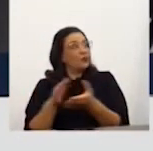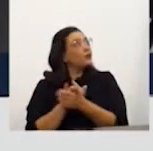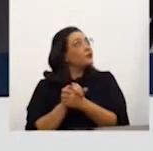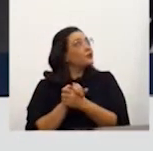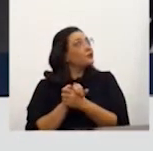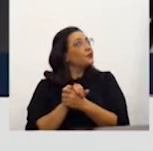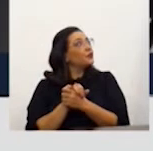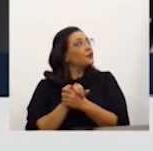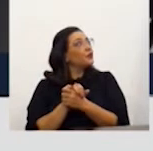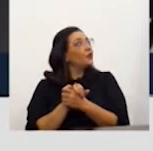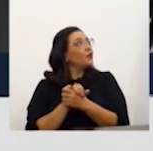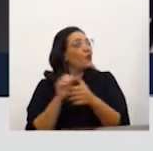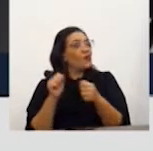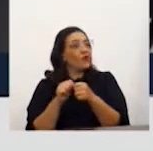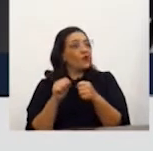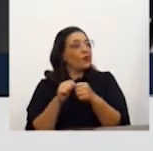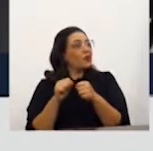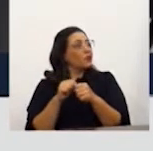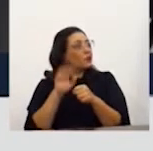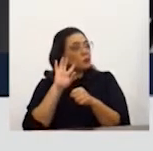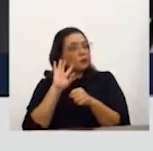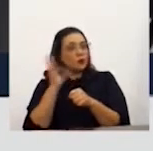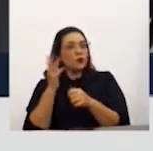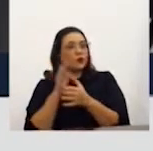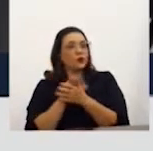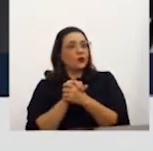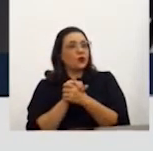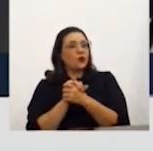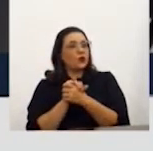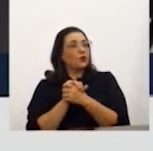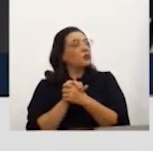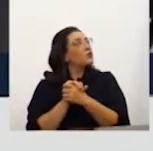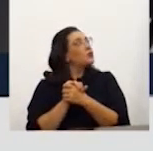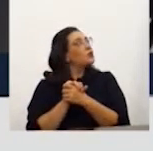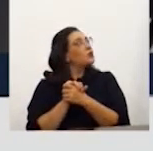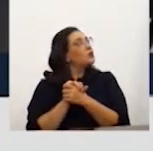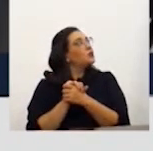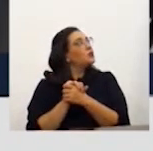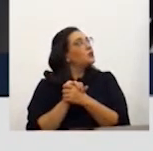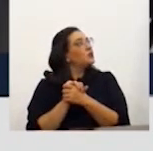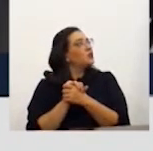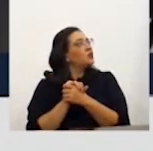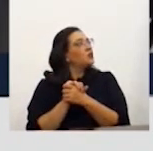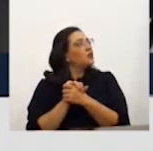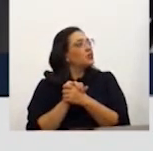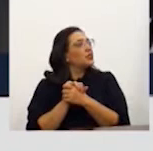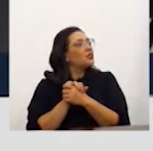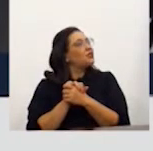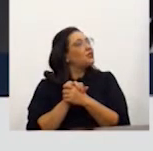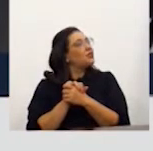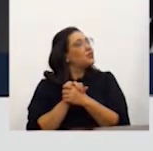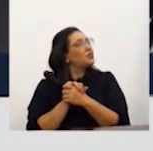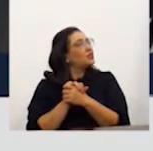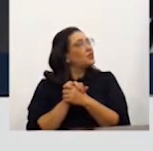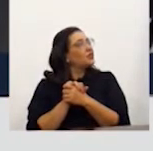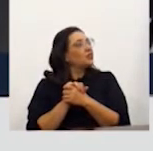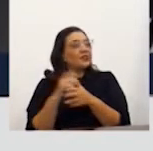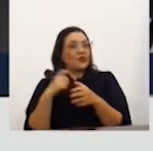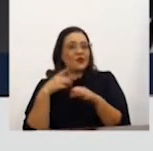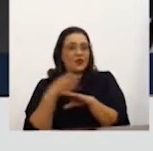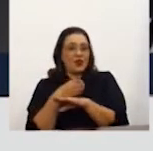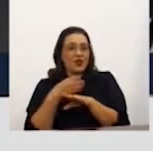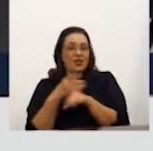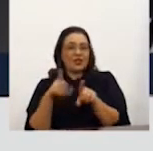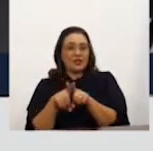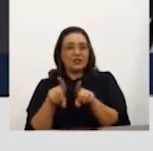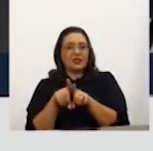que seja realizada no segundo sábado de cada mês, que é o sábado onde é aberto